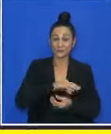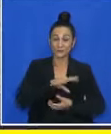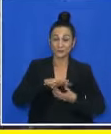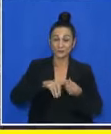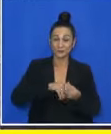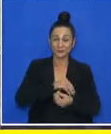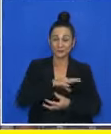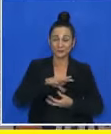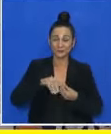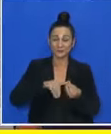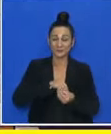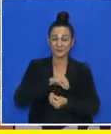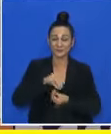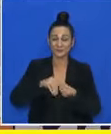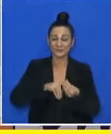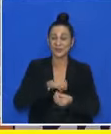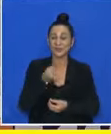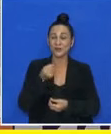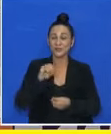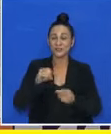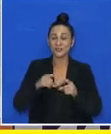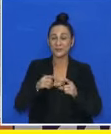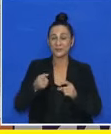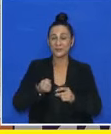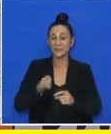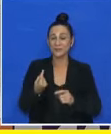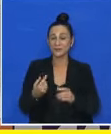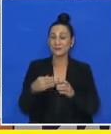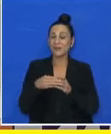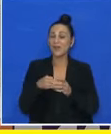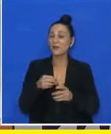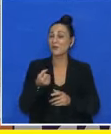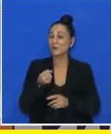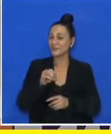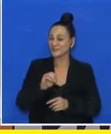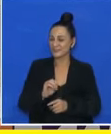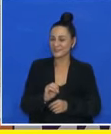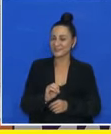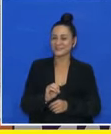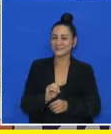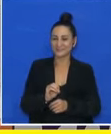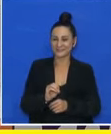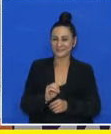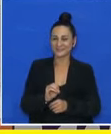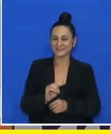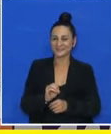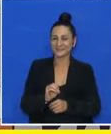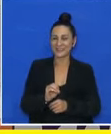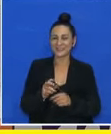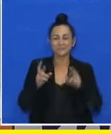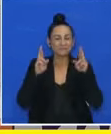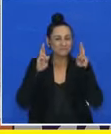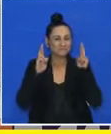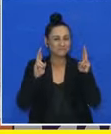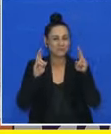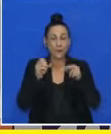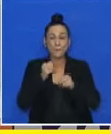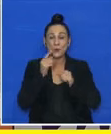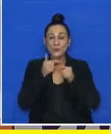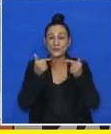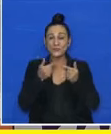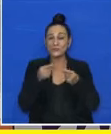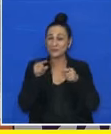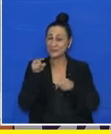Globo recarregado, embaralhando 80 bolas numeradas de 0 a 80. Estamos na torcida. Boa sorte para